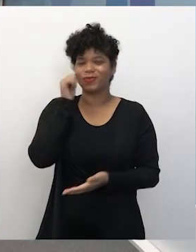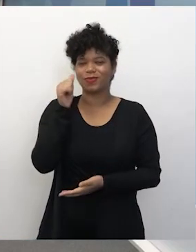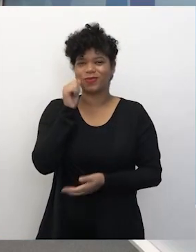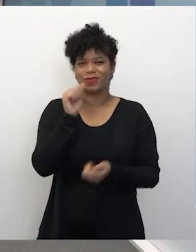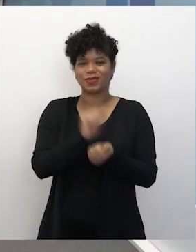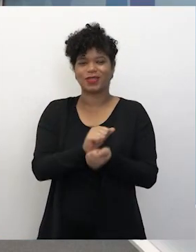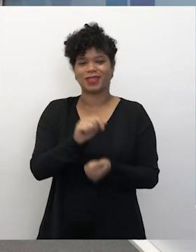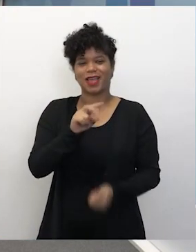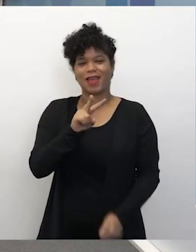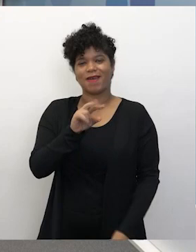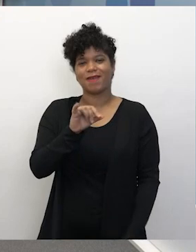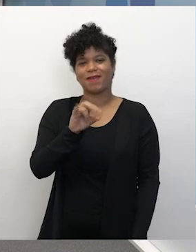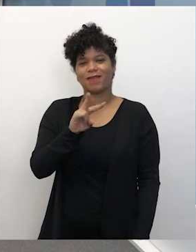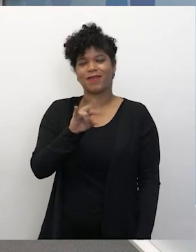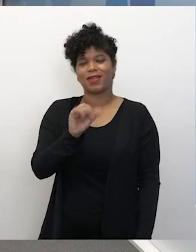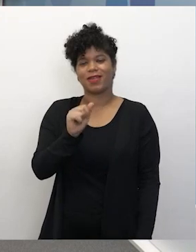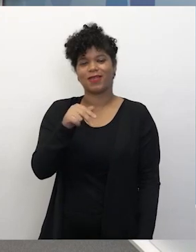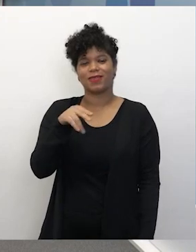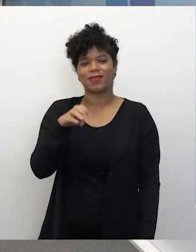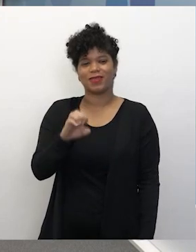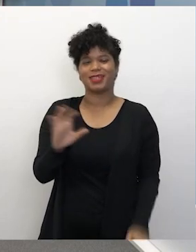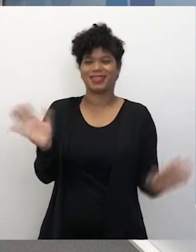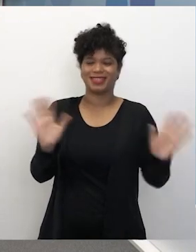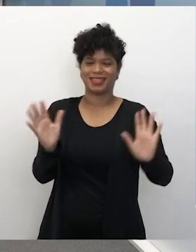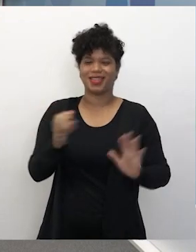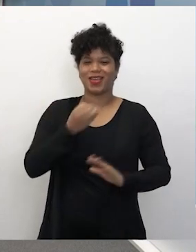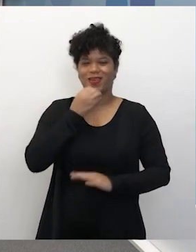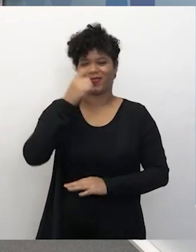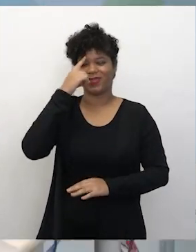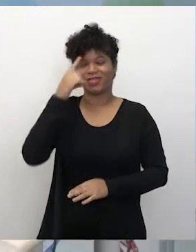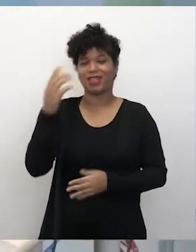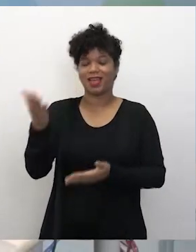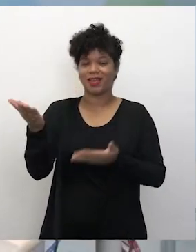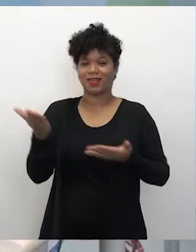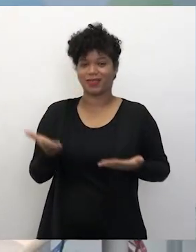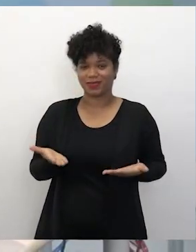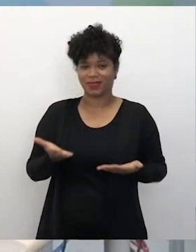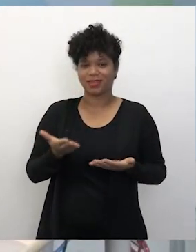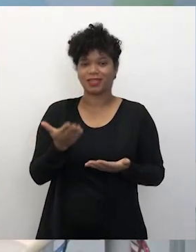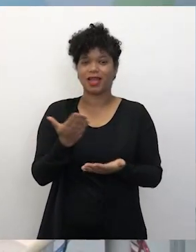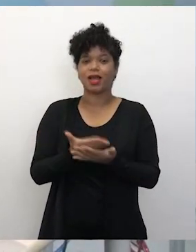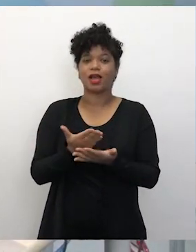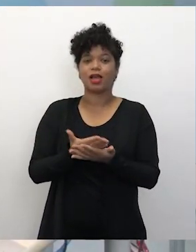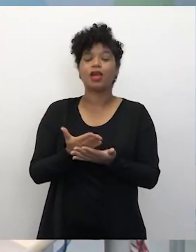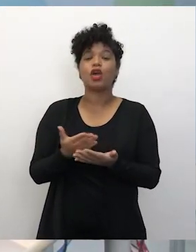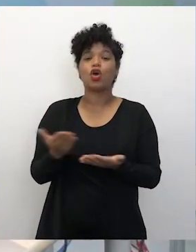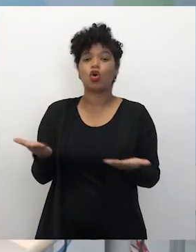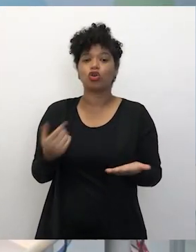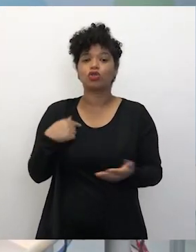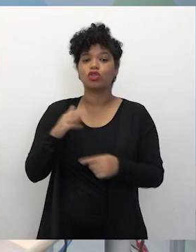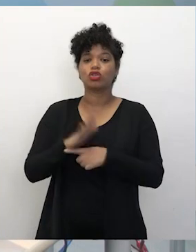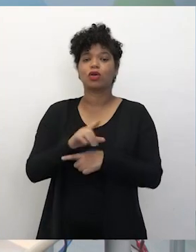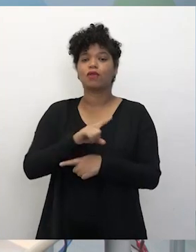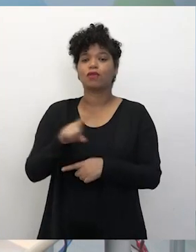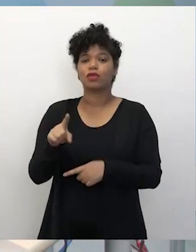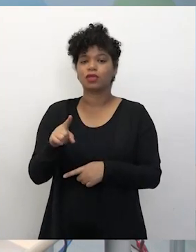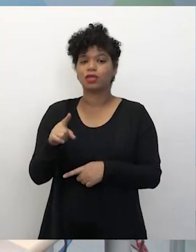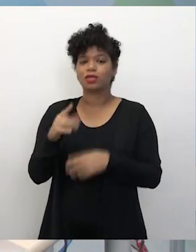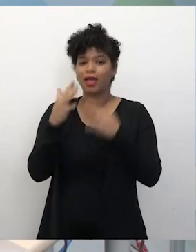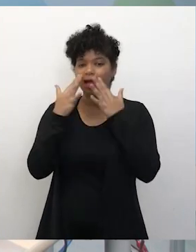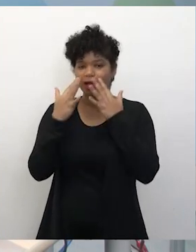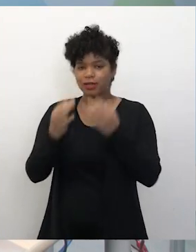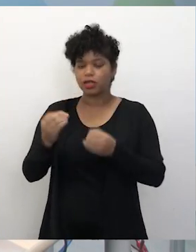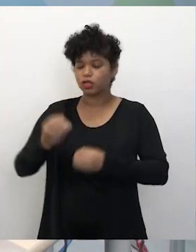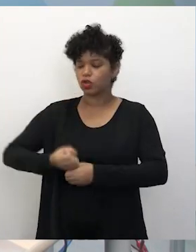Vivi. Bom dia, pessoal. Bem-vindos à nossa aula. Vou interagir hoje aqui com vocês no chat. Fiquem bem